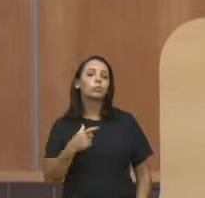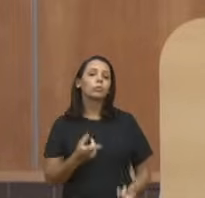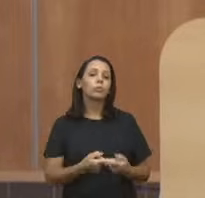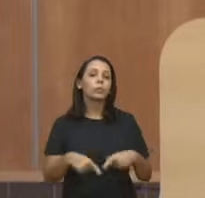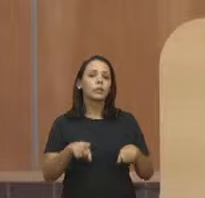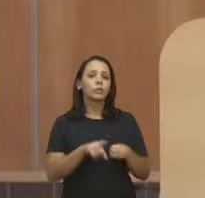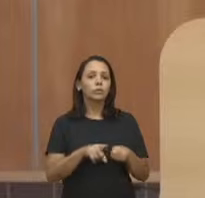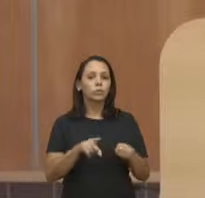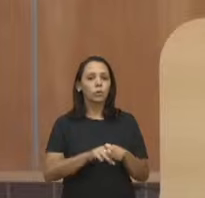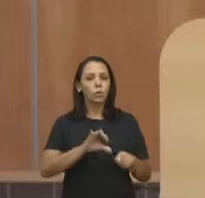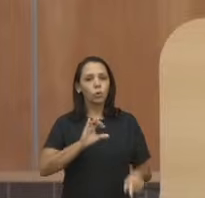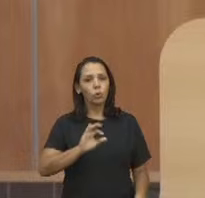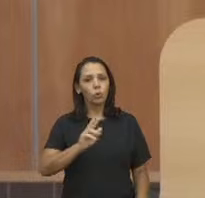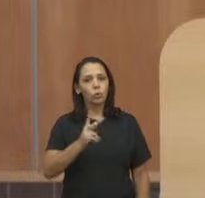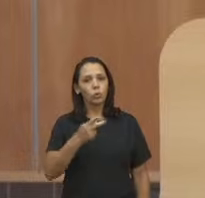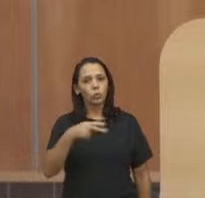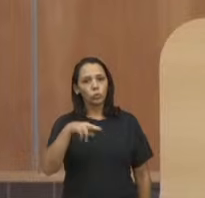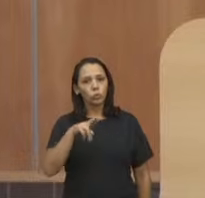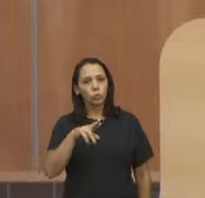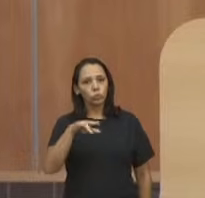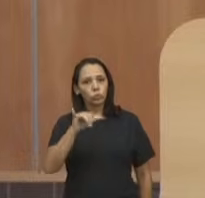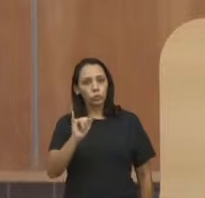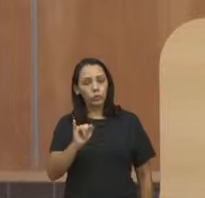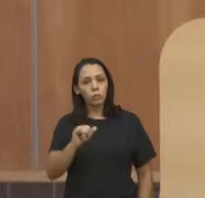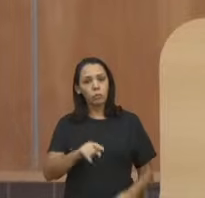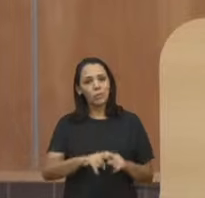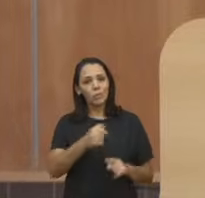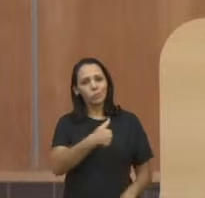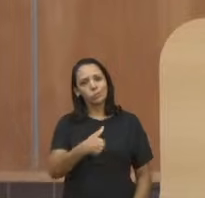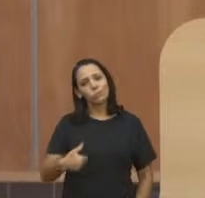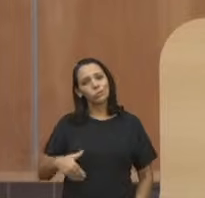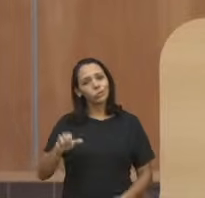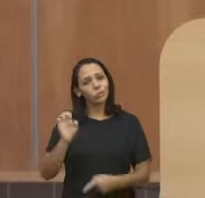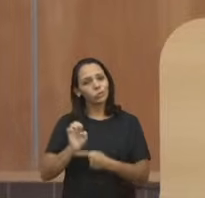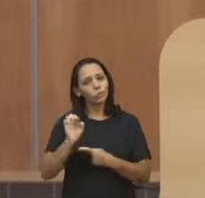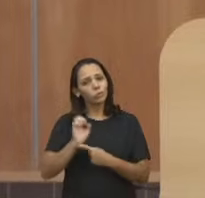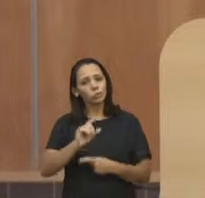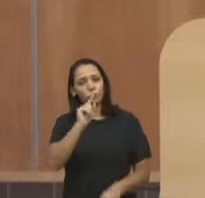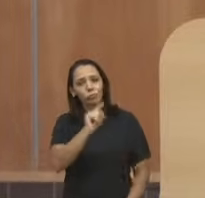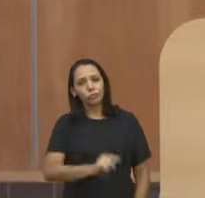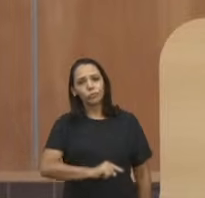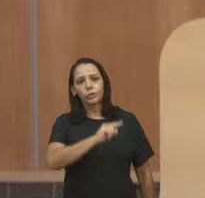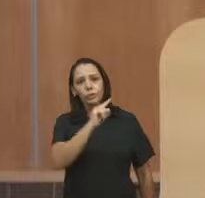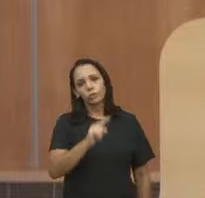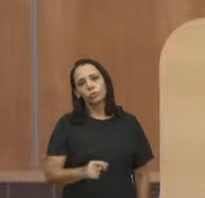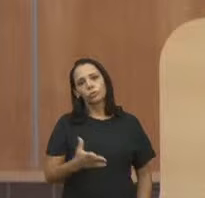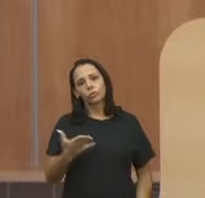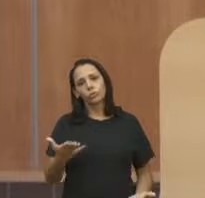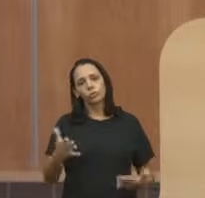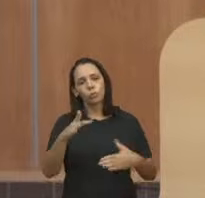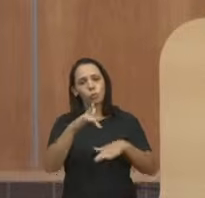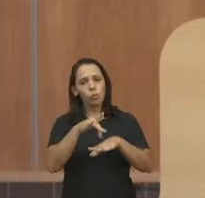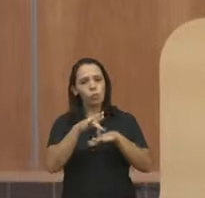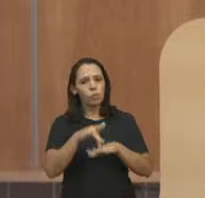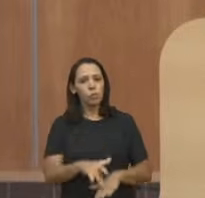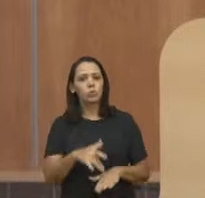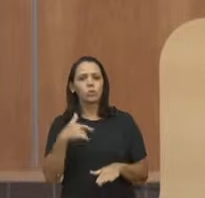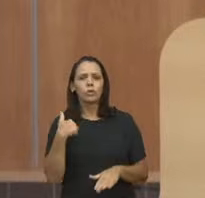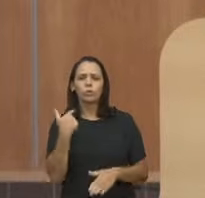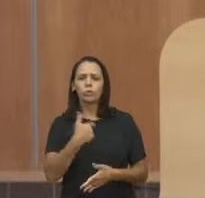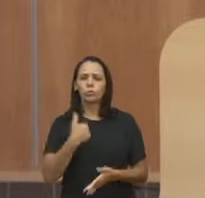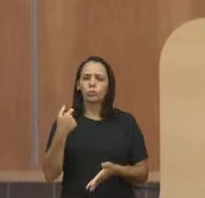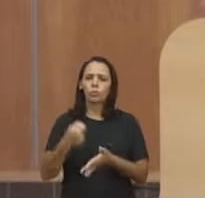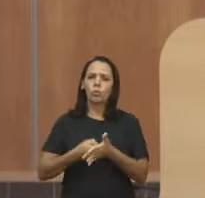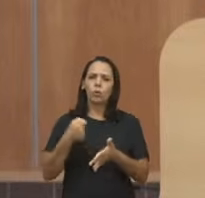foi cortado. O governo do estado cortou esse convênio, que é um absurdo, que é mais uma cobrança que a gente faz aí para o governador